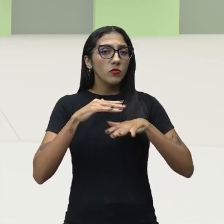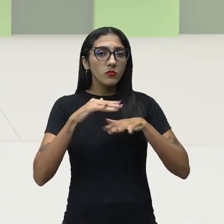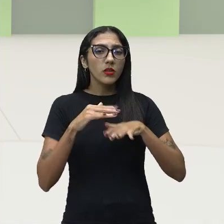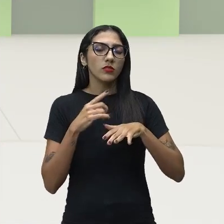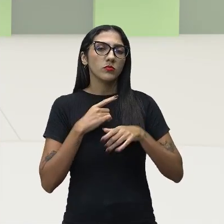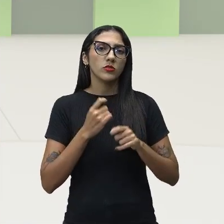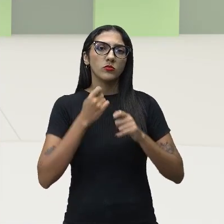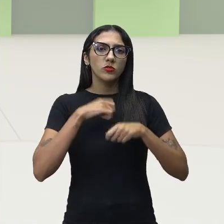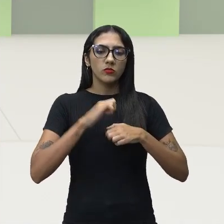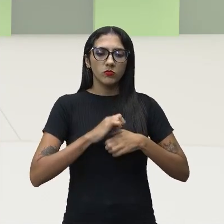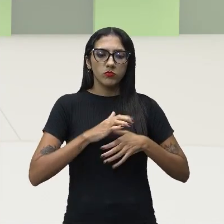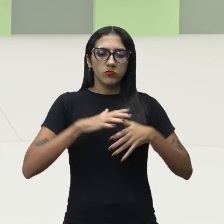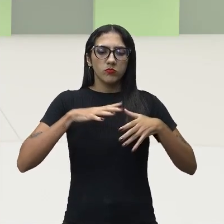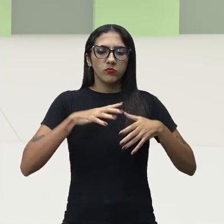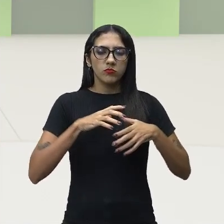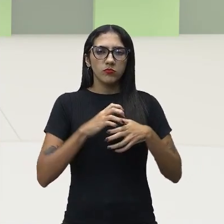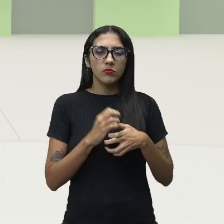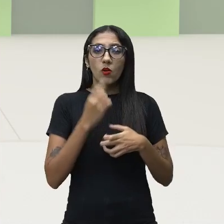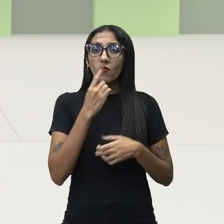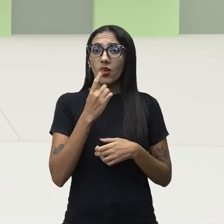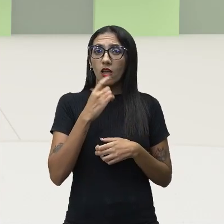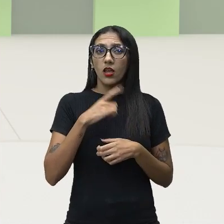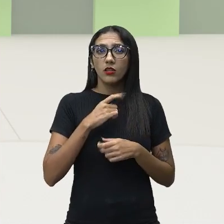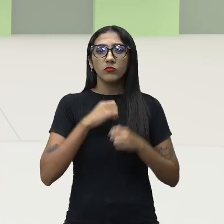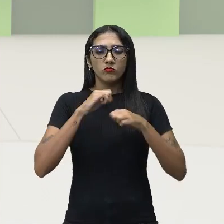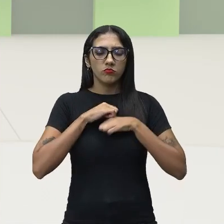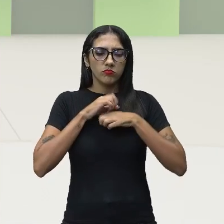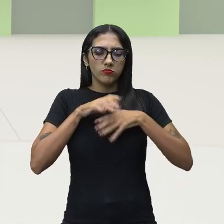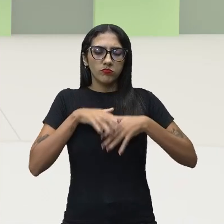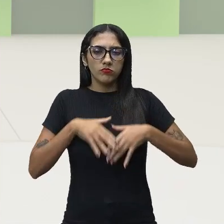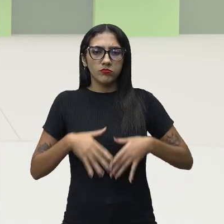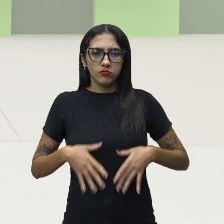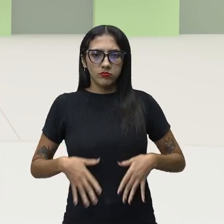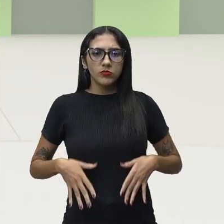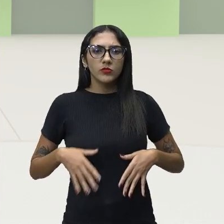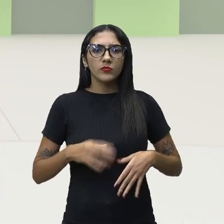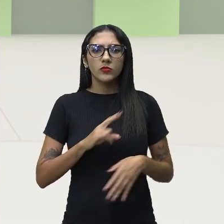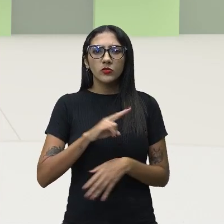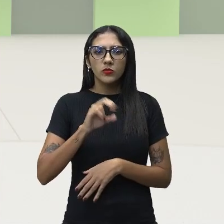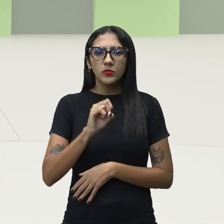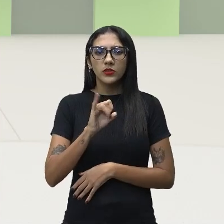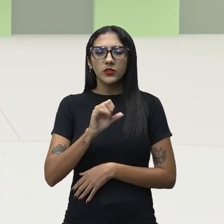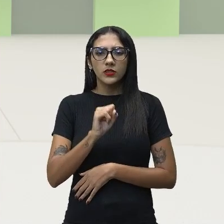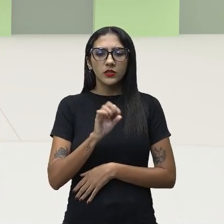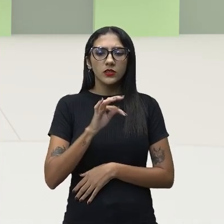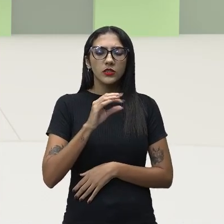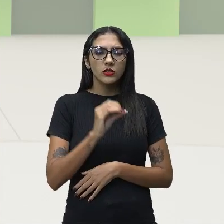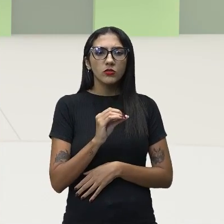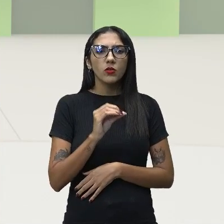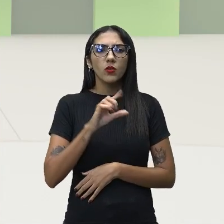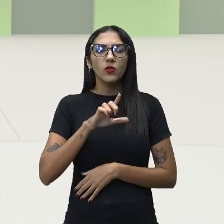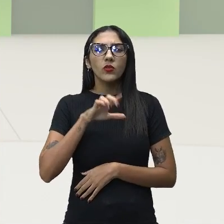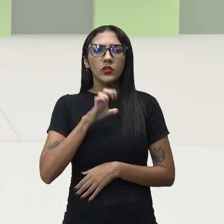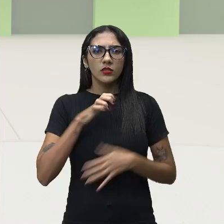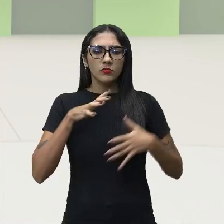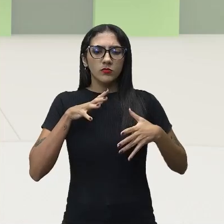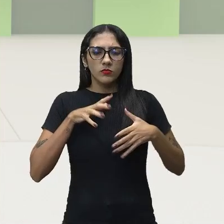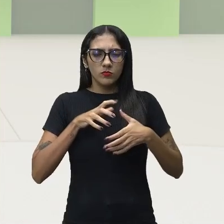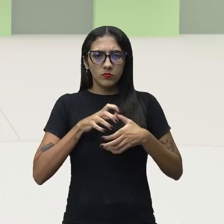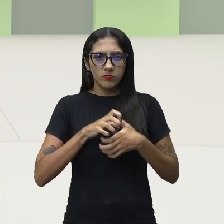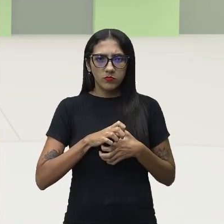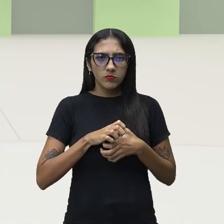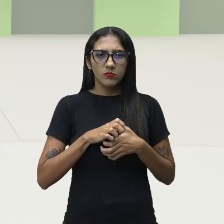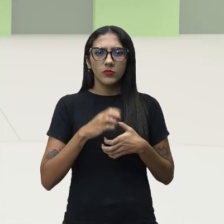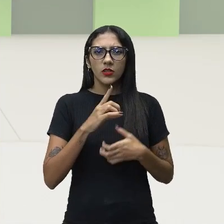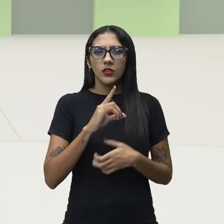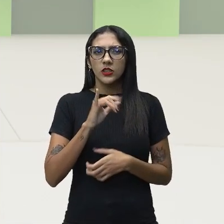justamente impulsionar esse sangue para todo o corpo, né, que a gente chama de sístole e diástole, tá? Então a contração é a sístole e